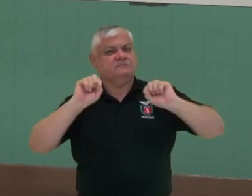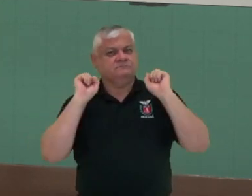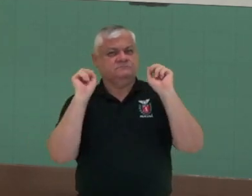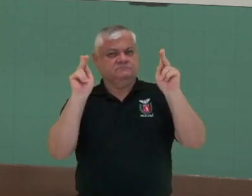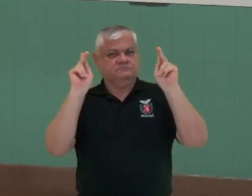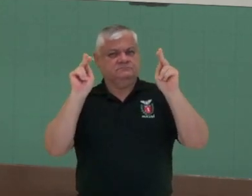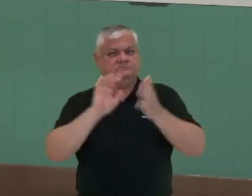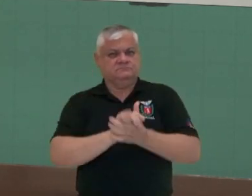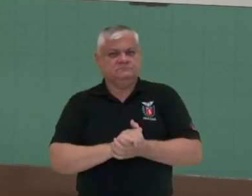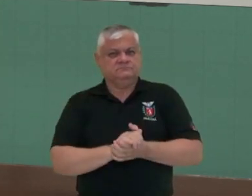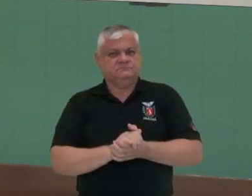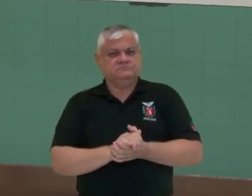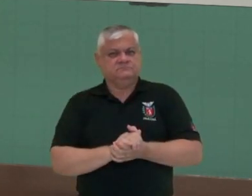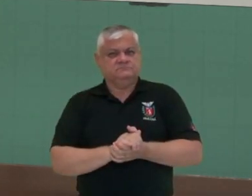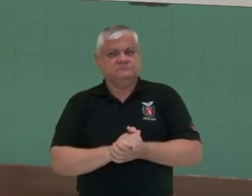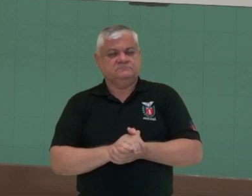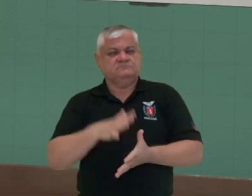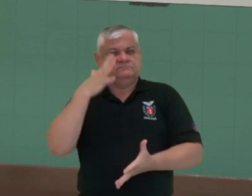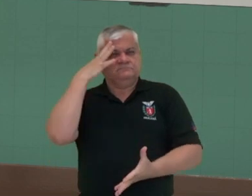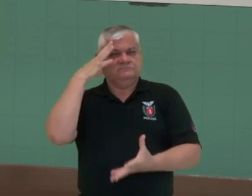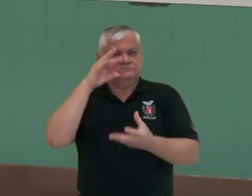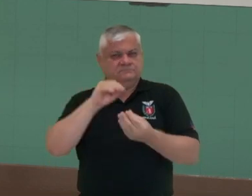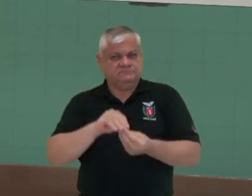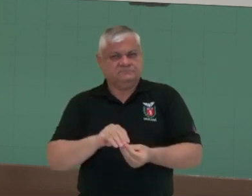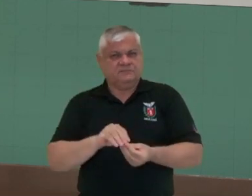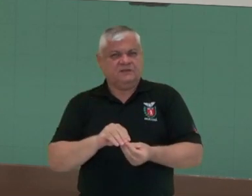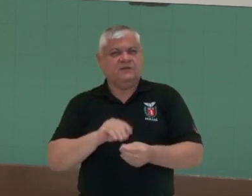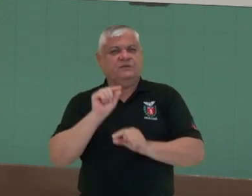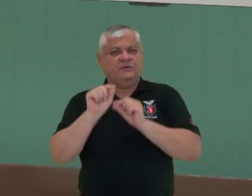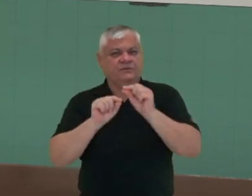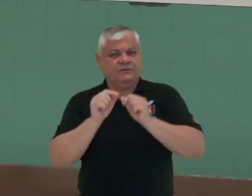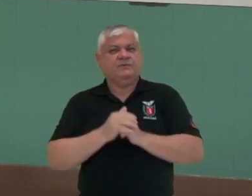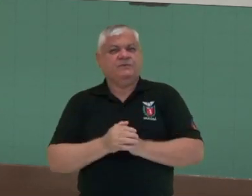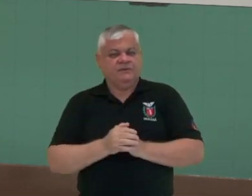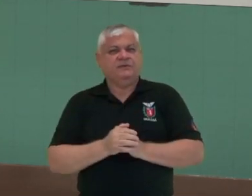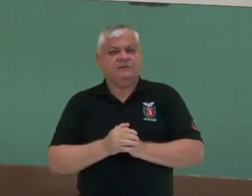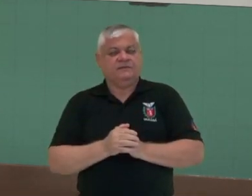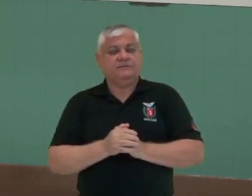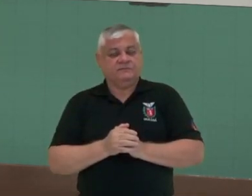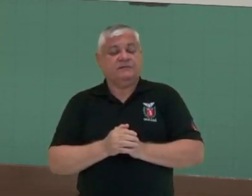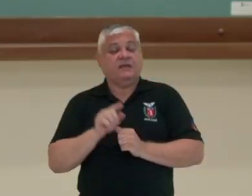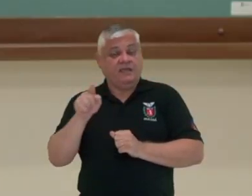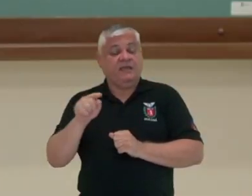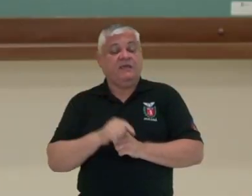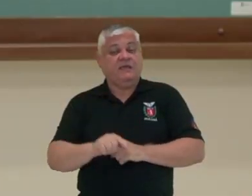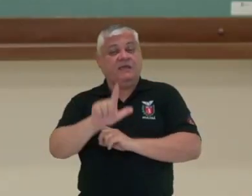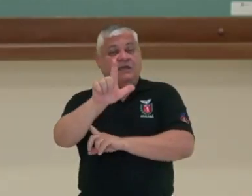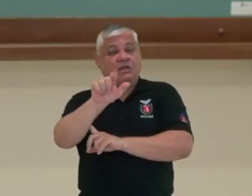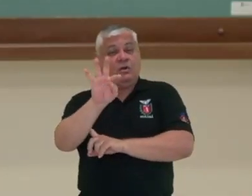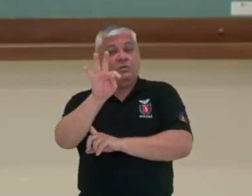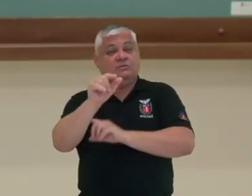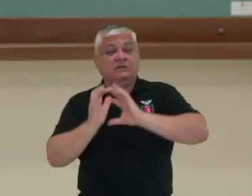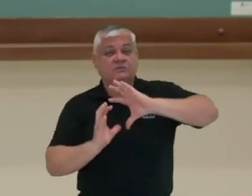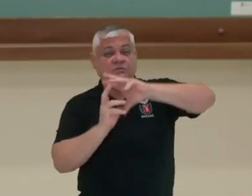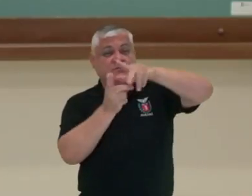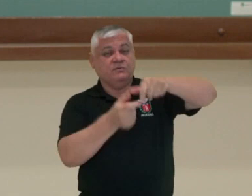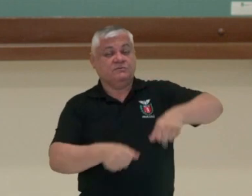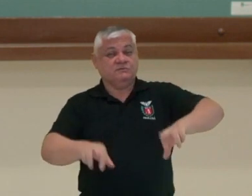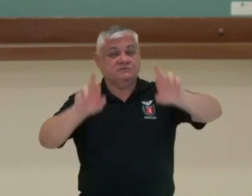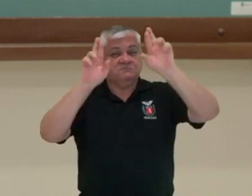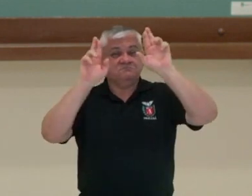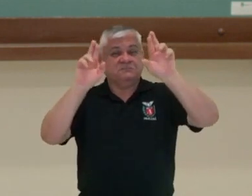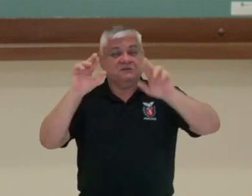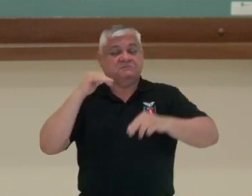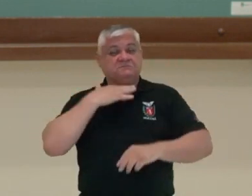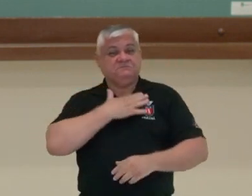ok? Então, hoje entendemos um pouquinho sobre esse fenômeno de lutas no mundo. Espero que vocês